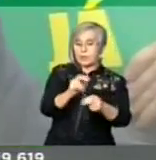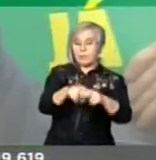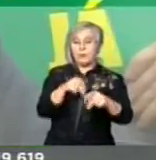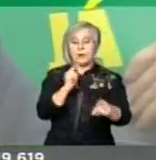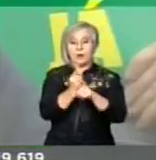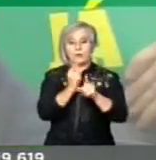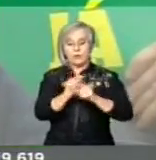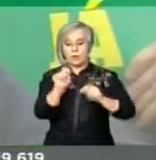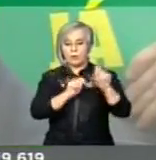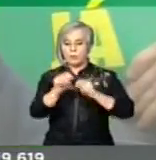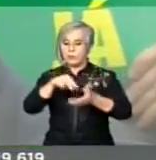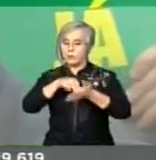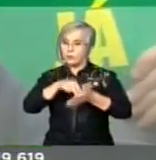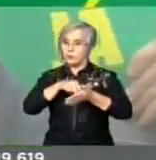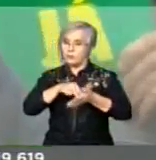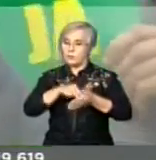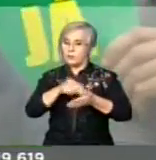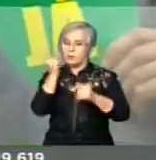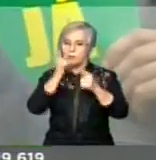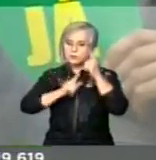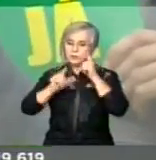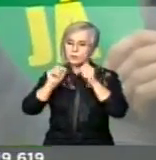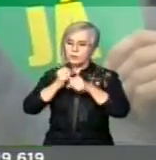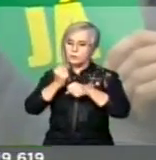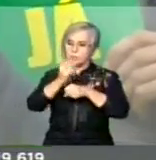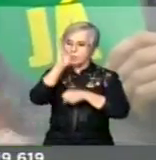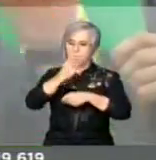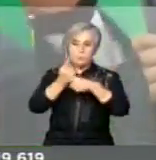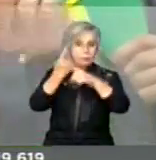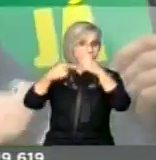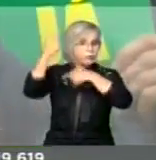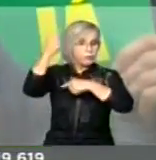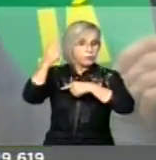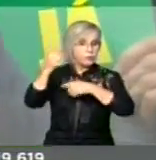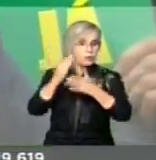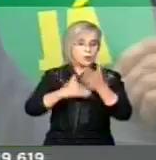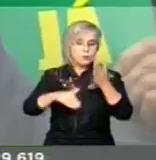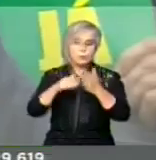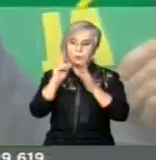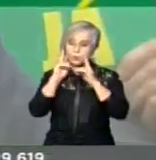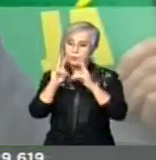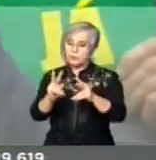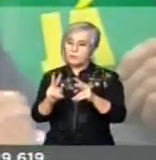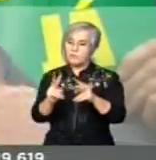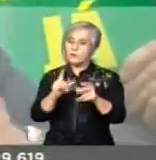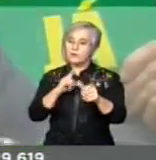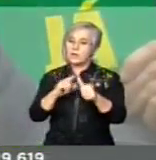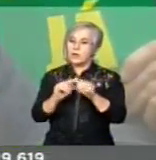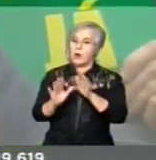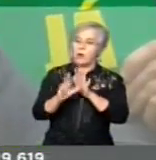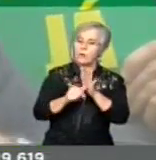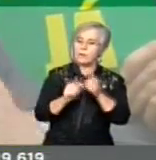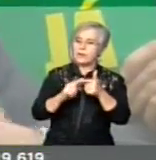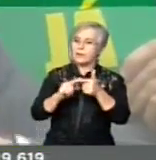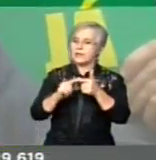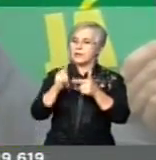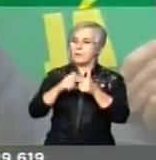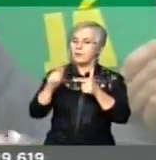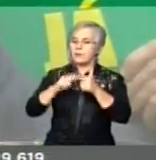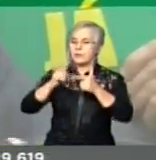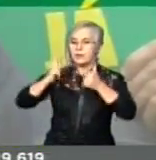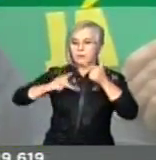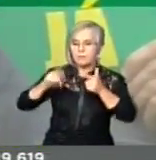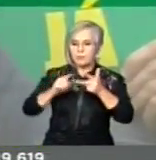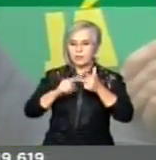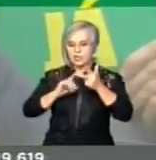estabilizada e com condições de fazer o Brasil crescer. Tudo que se viu foi roubalheira, crise política, ética